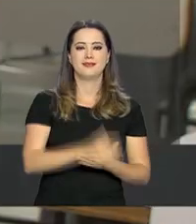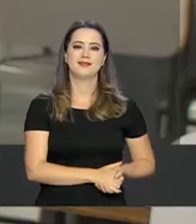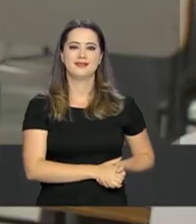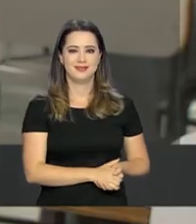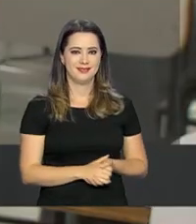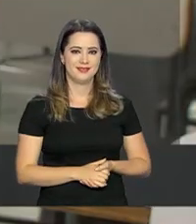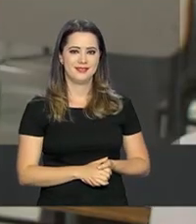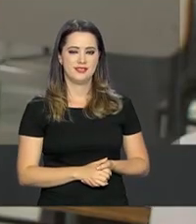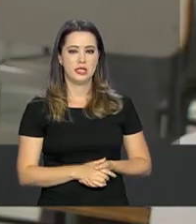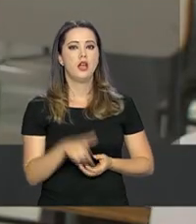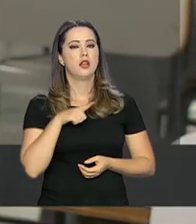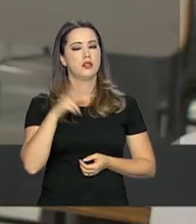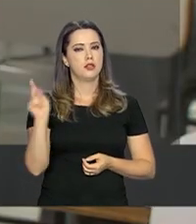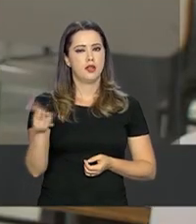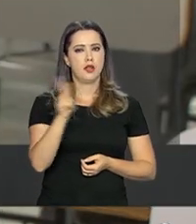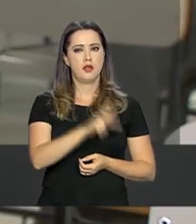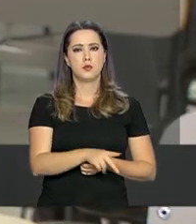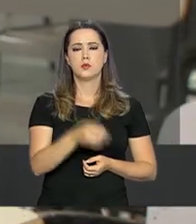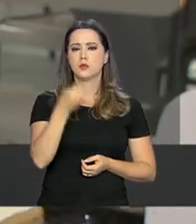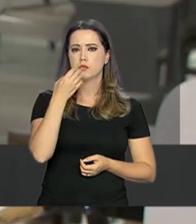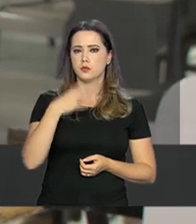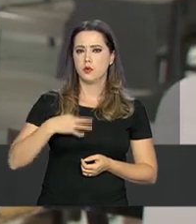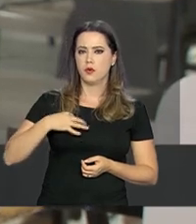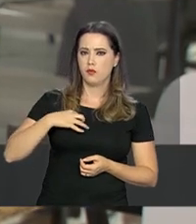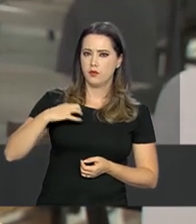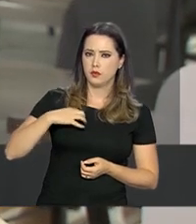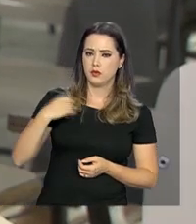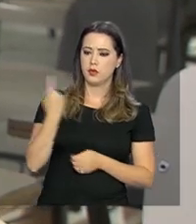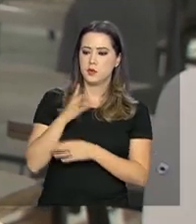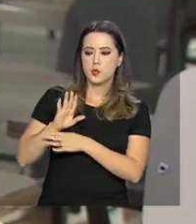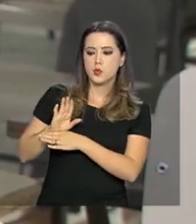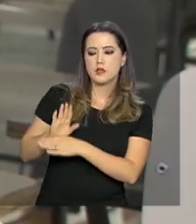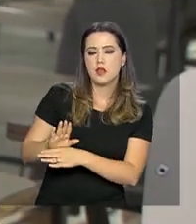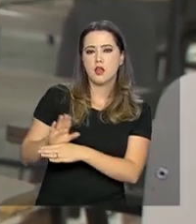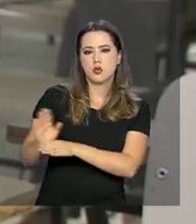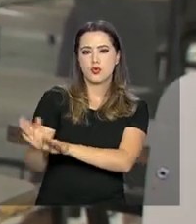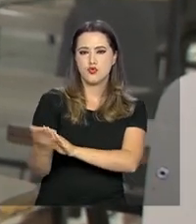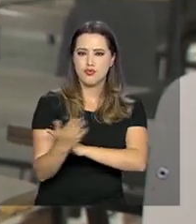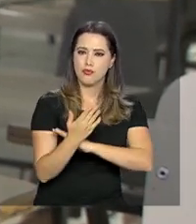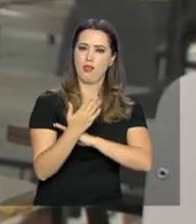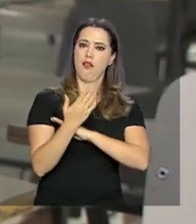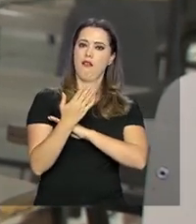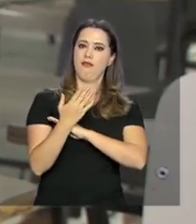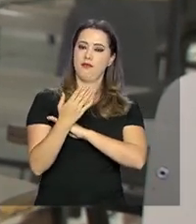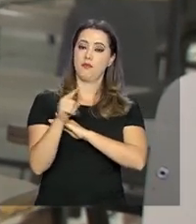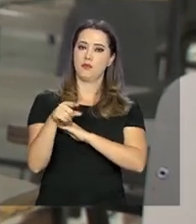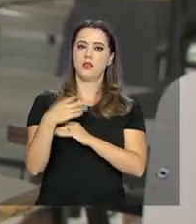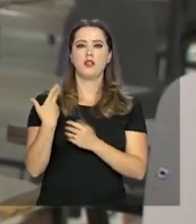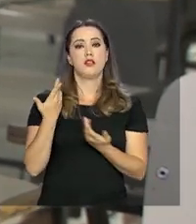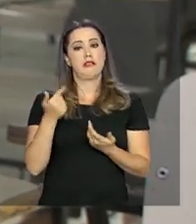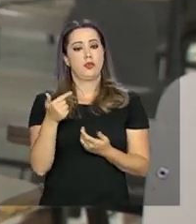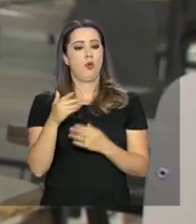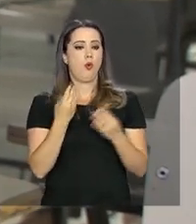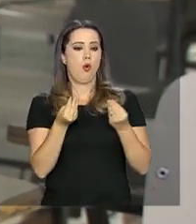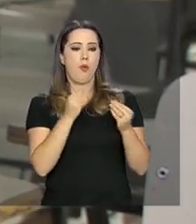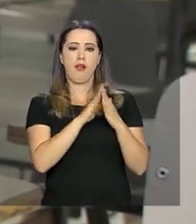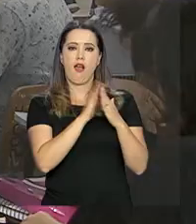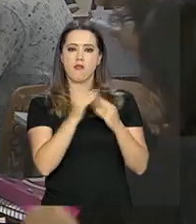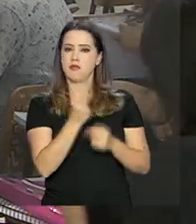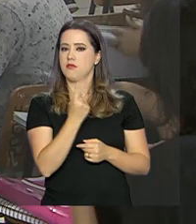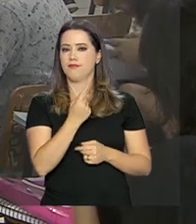muitos professores disponíveis nos ajudar e com uma base que eu não teria em casa estudando